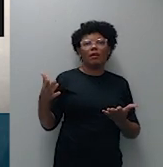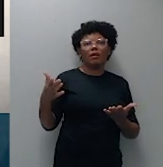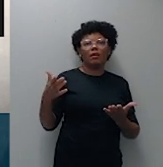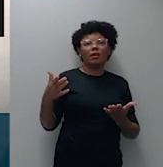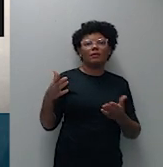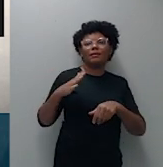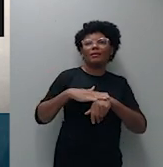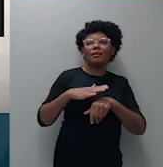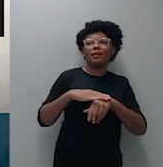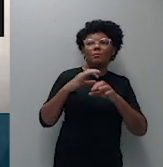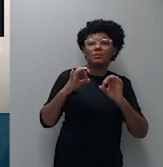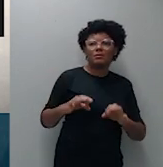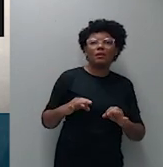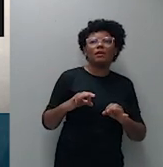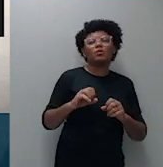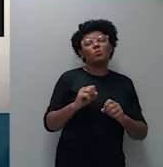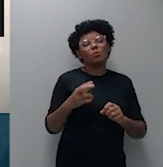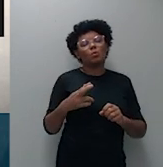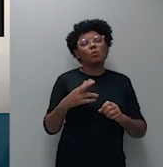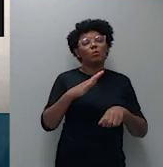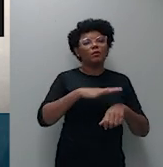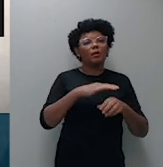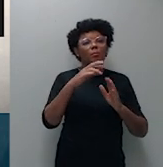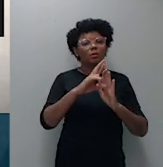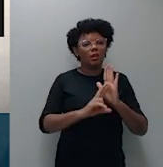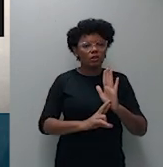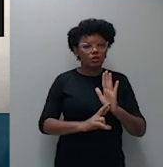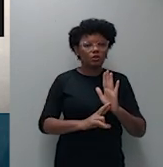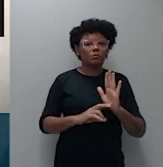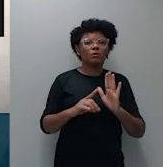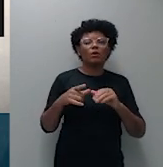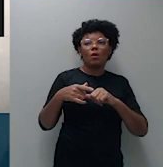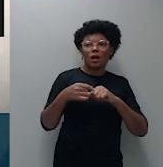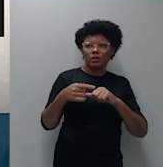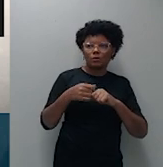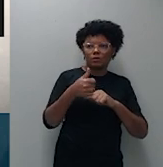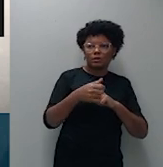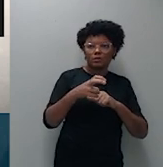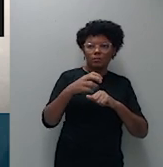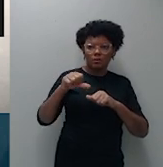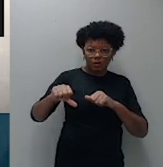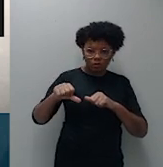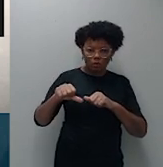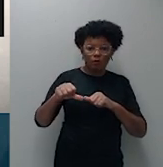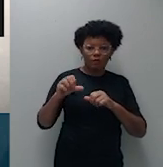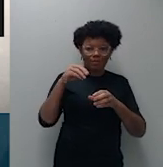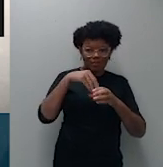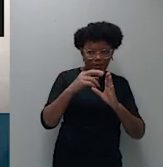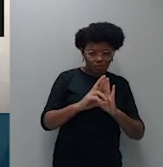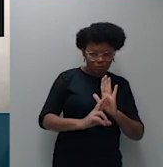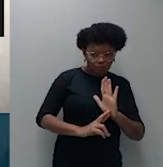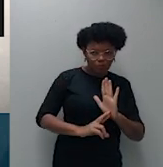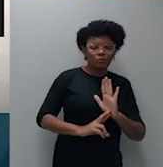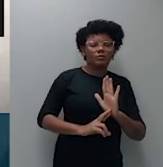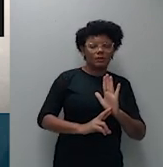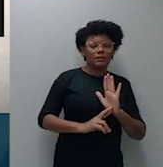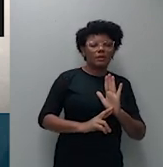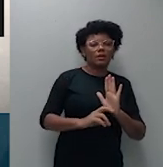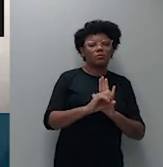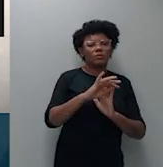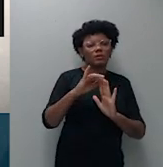nem previsão legal ou regimental conforme se depreende do artigo 159 do Regimento Interno